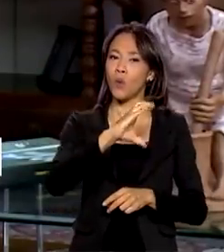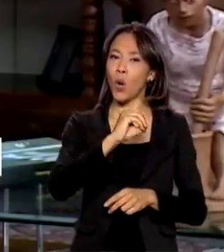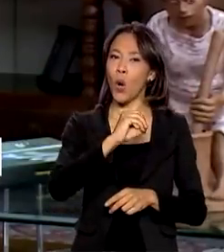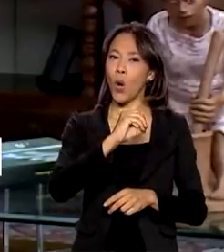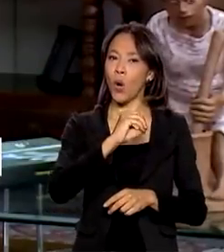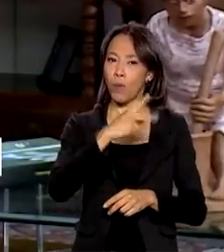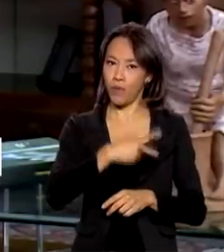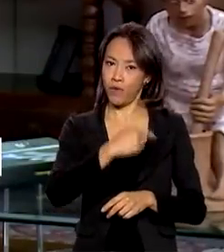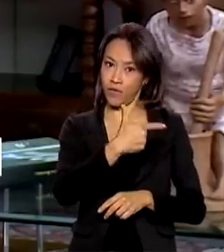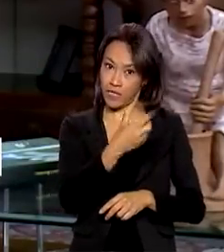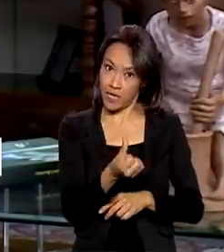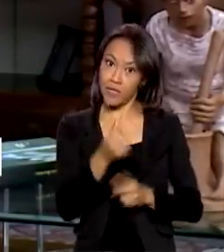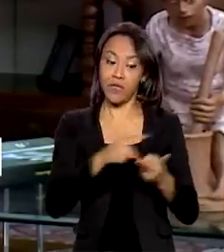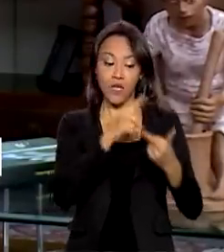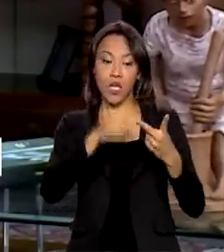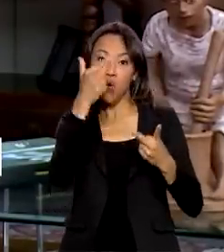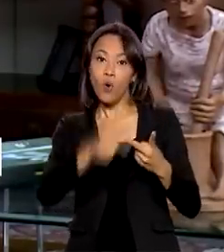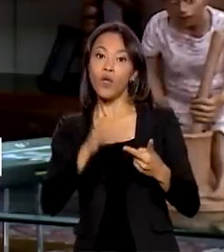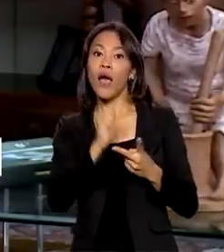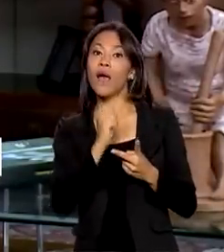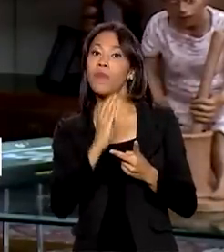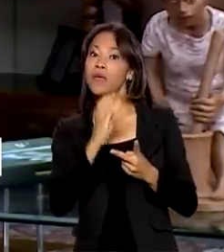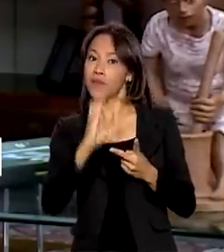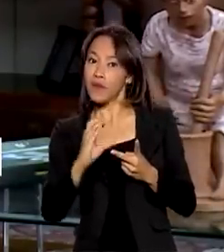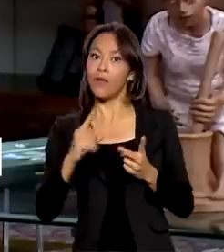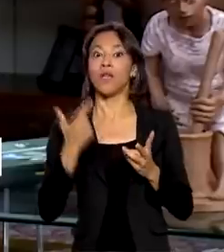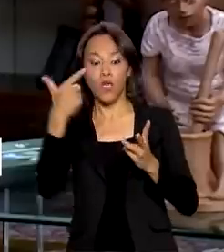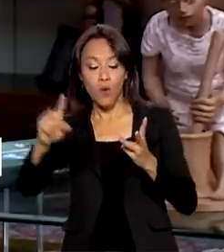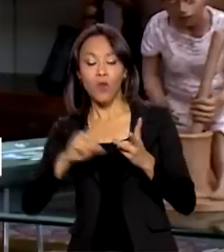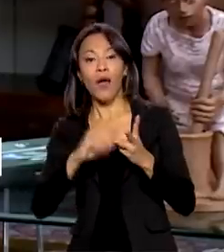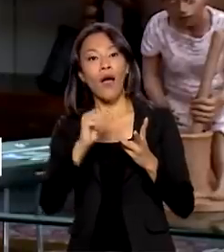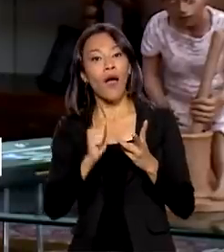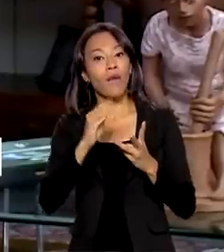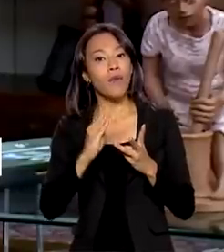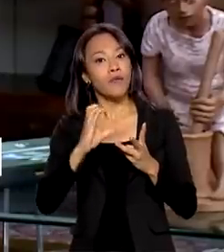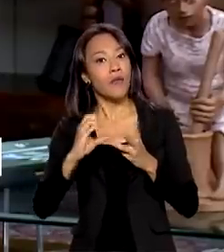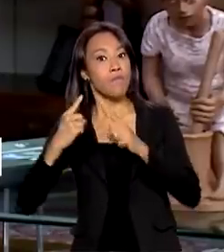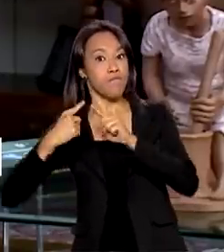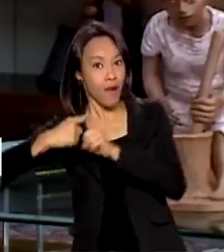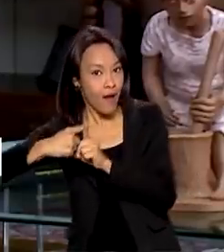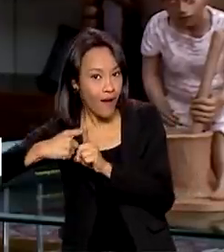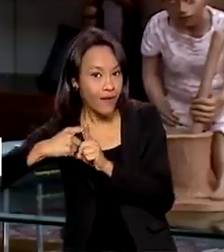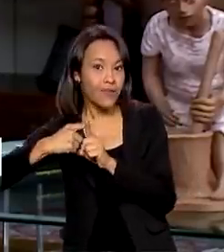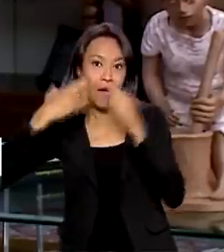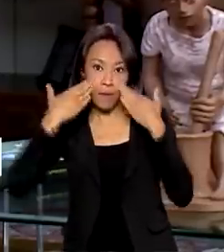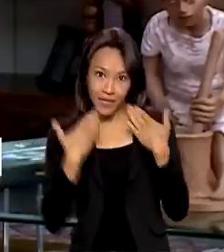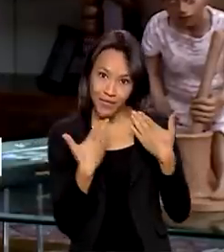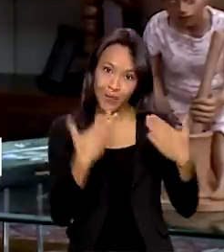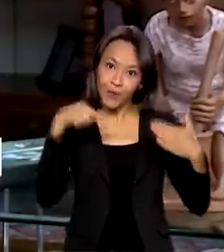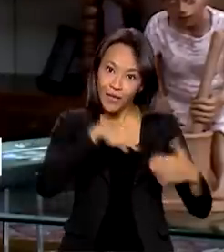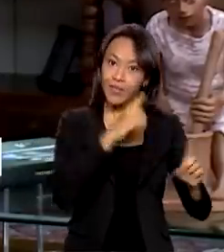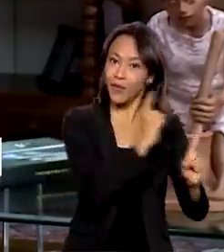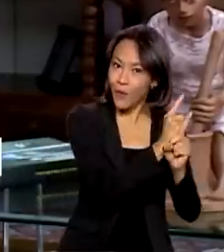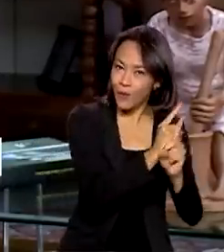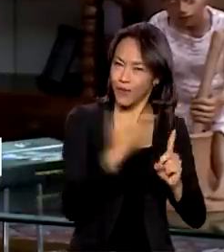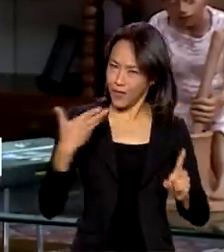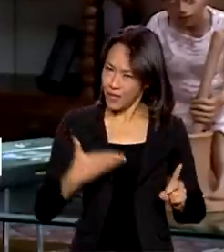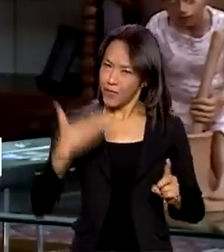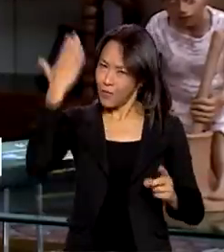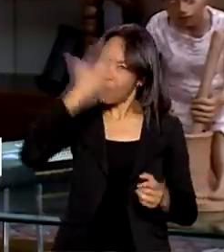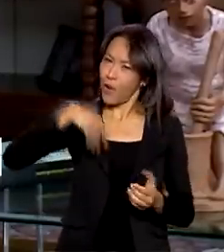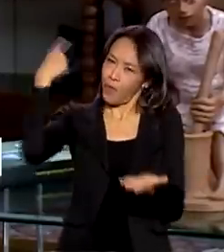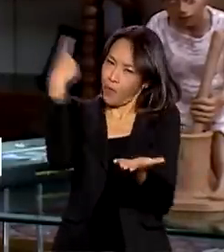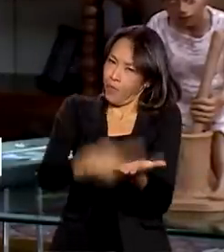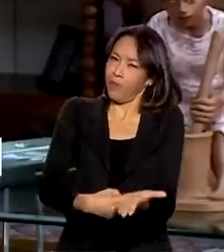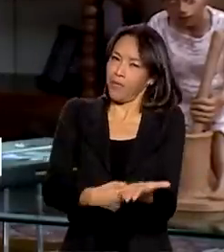né o ministério apresentou o plano de ser mais agricultura de e durante a cop Isso é uma demonstração que o país está comprometido